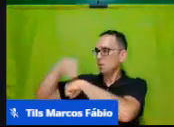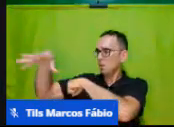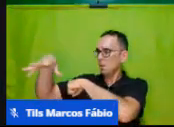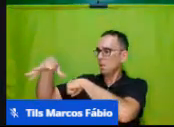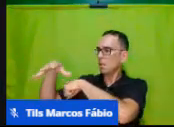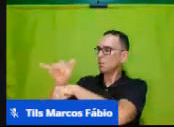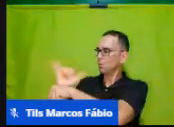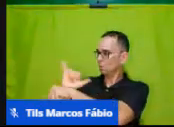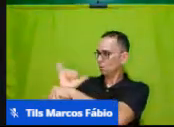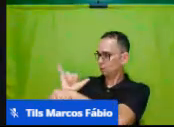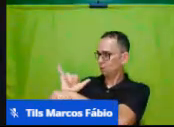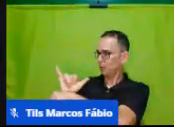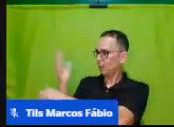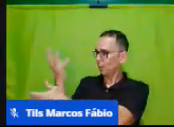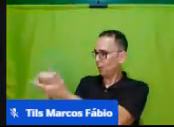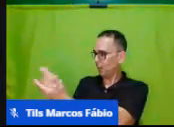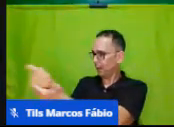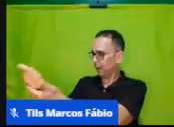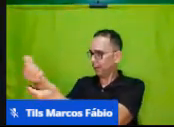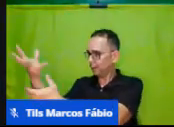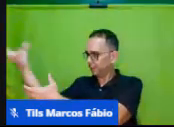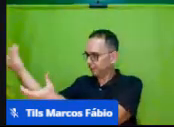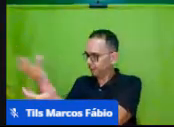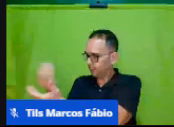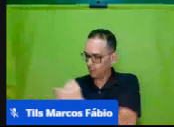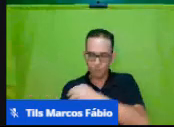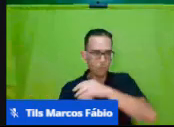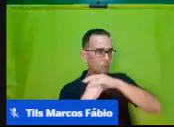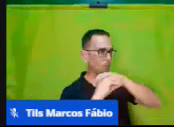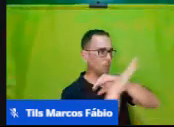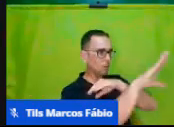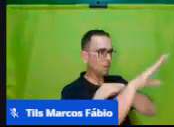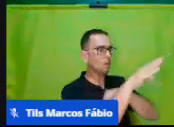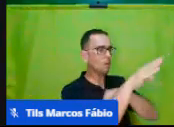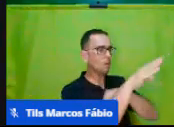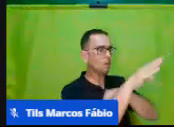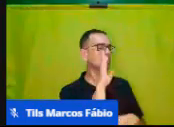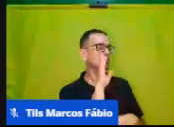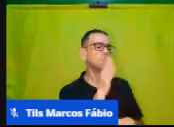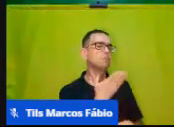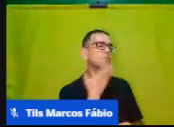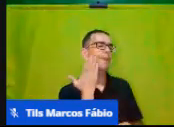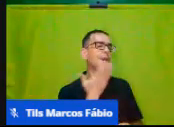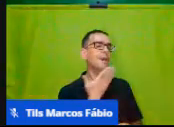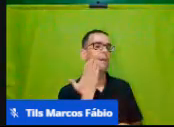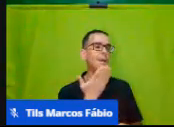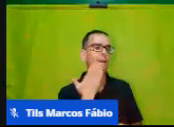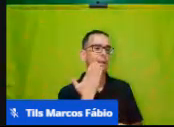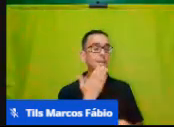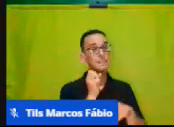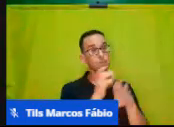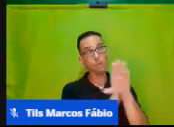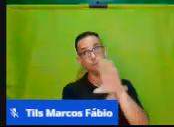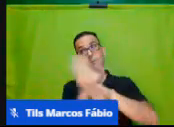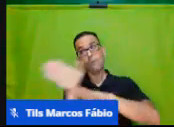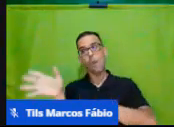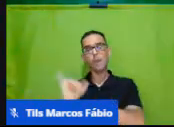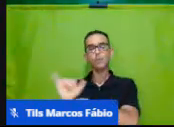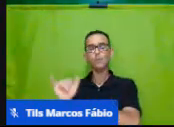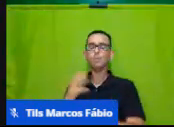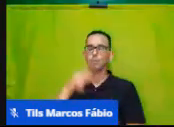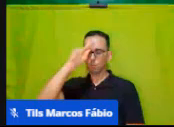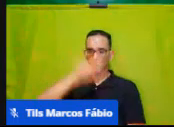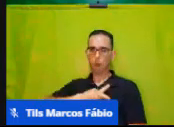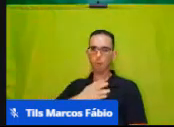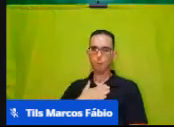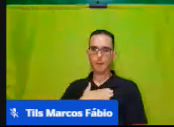YouTube ali. É claro que se vocês forem lá no meu canal no YouTube, lá vocês raramente encontrarão algum vídeo, porque eu deixo na forma de